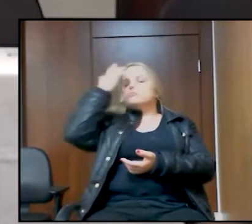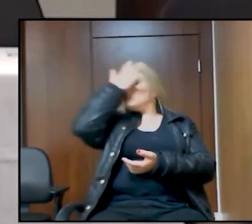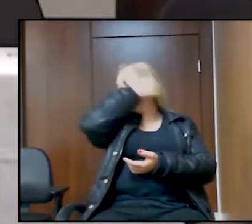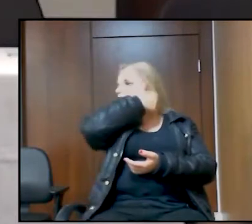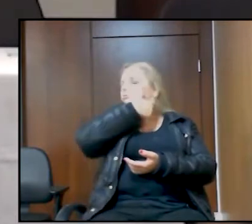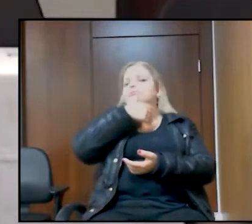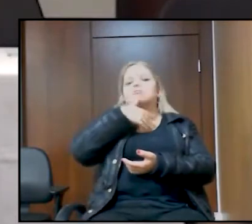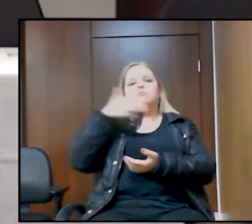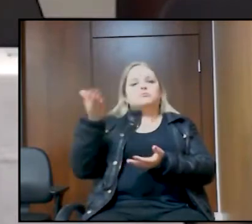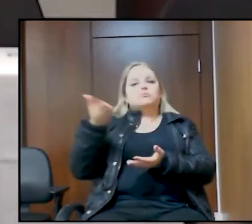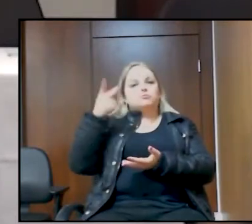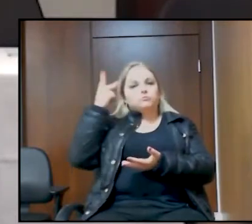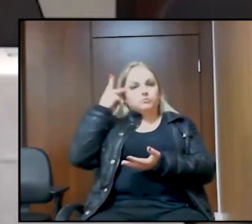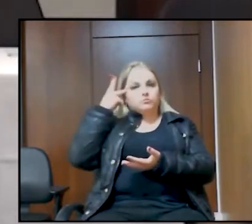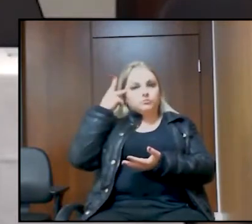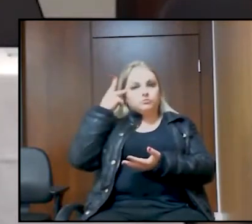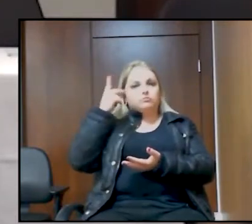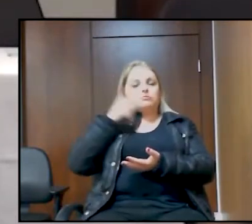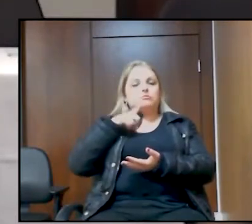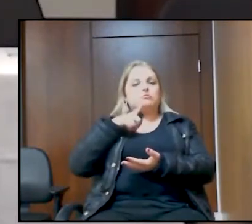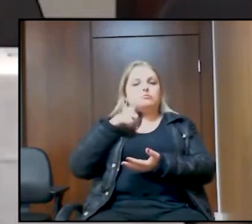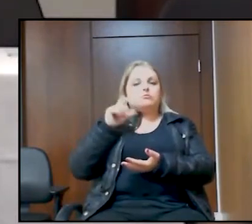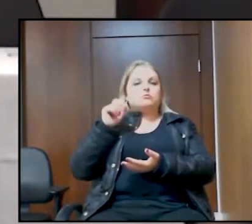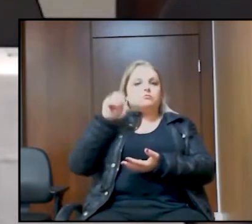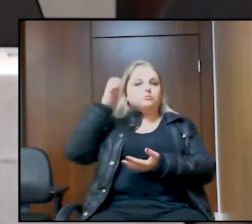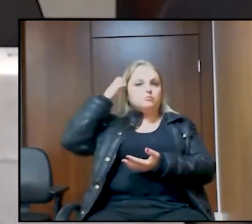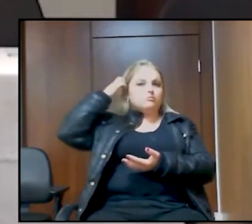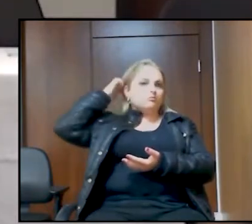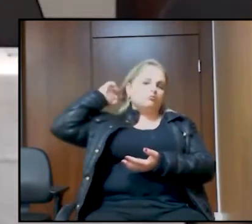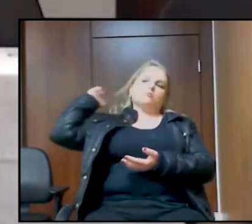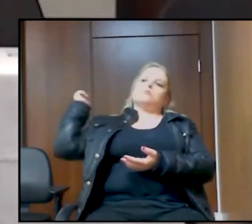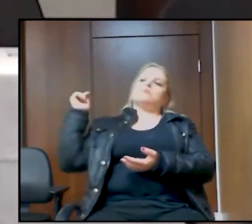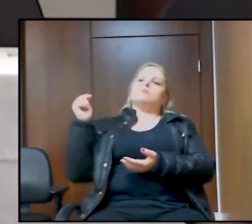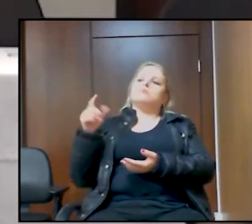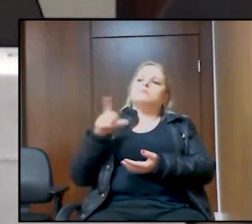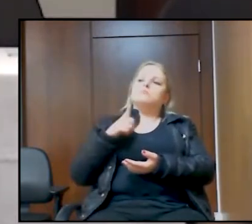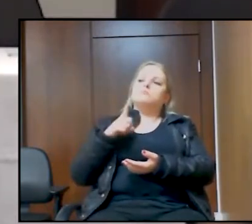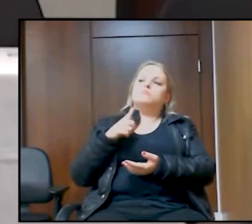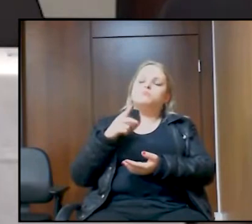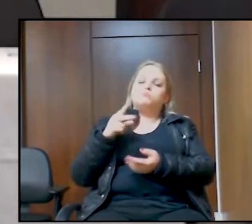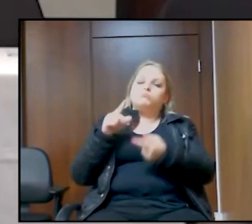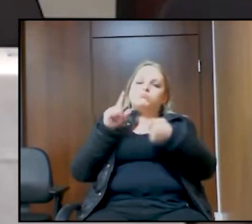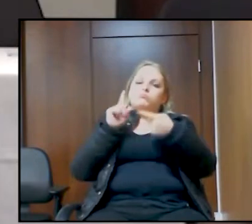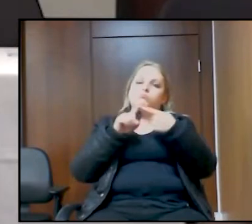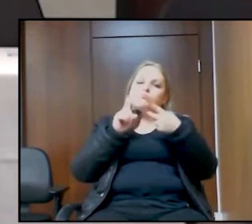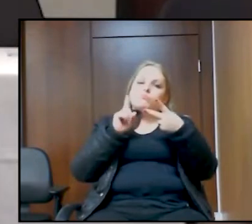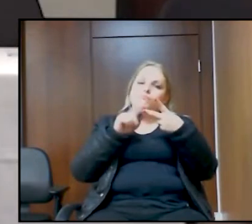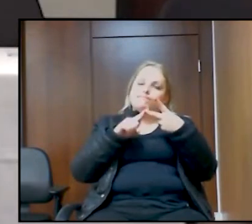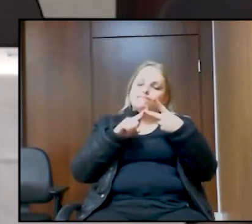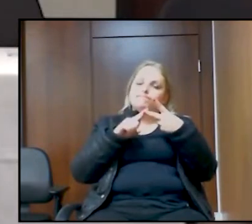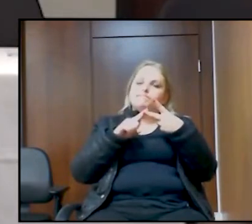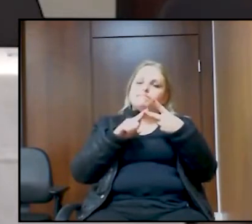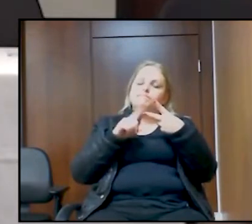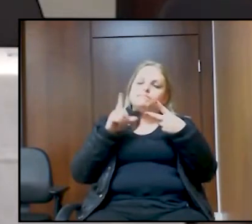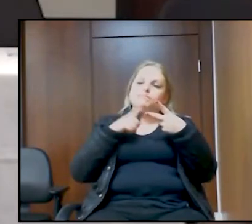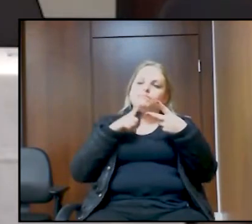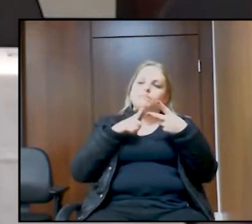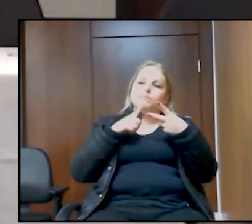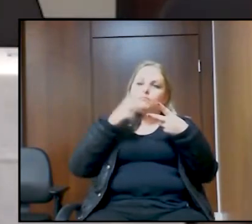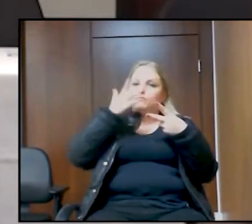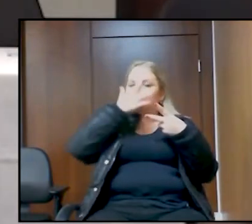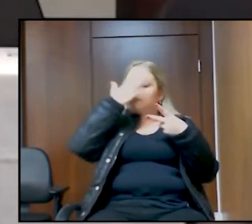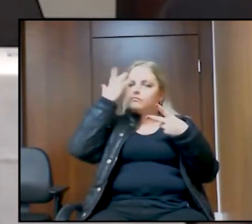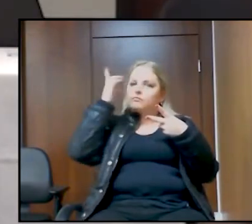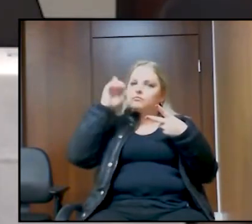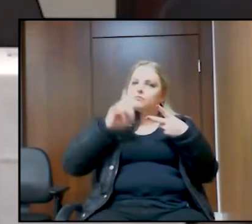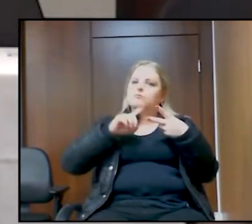Paulo, na grande São Paulo, né, porque eu vou citar aqui duas grandes instituições de asilamento de pessoas com deficiência